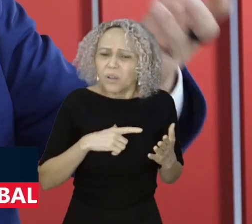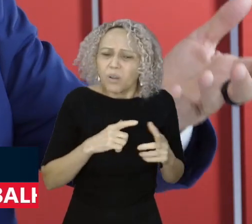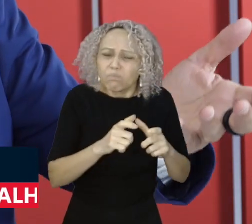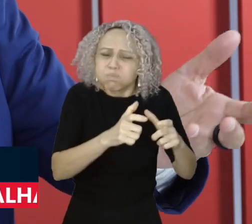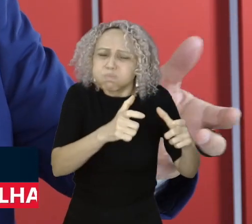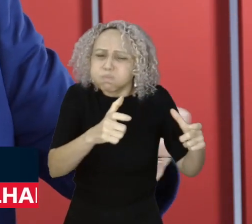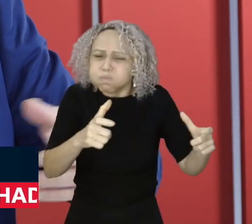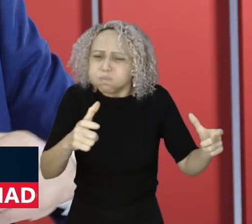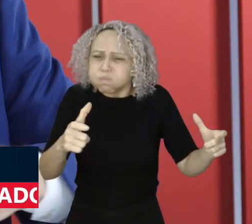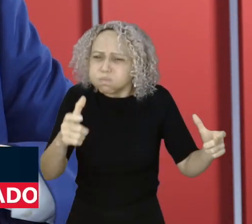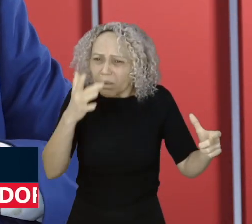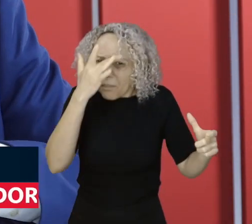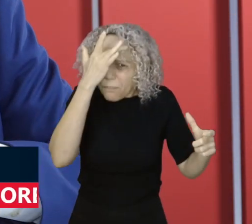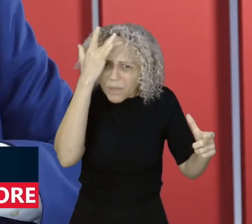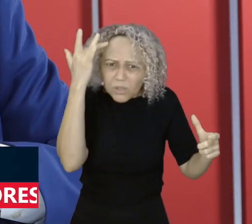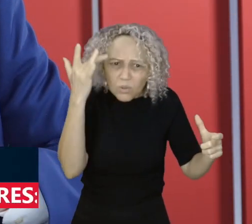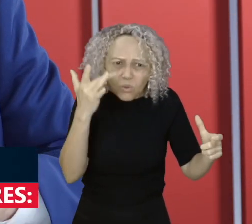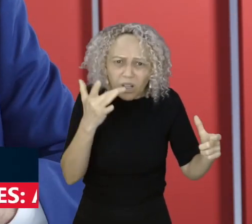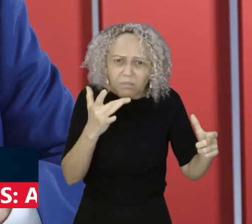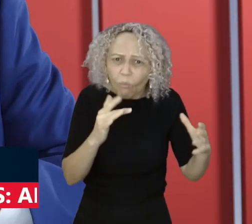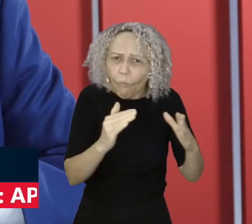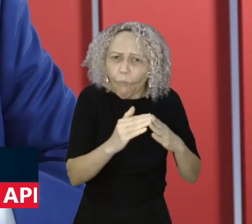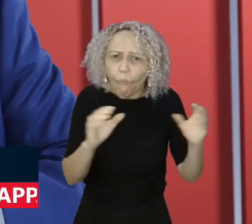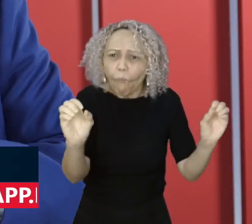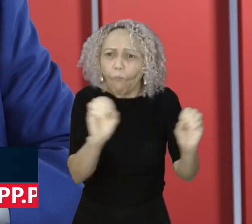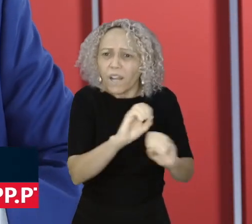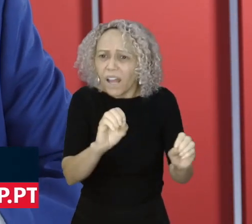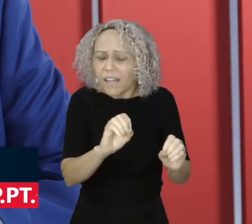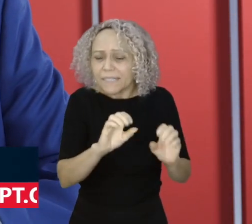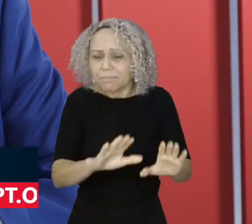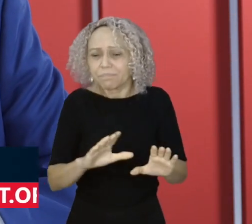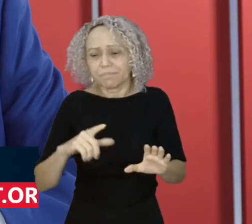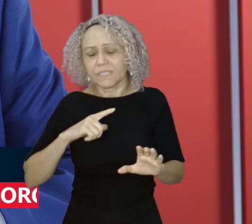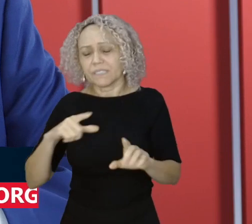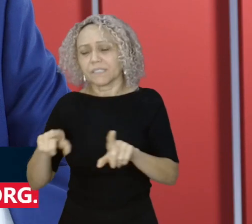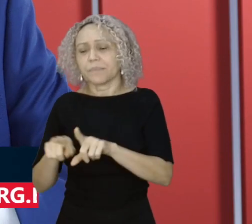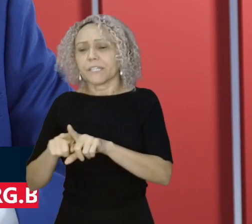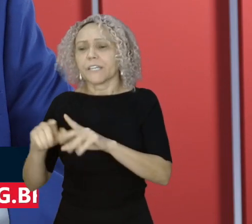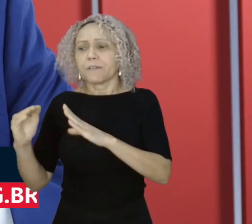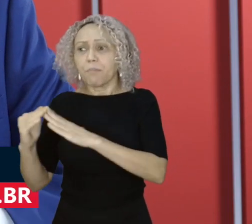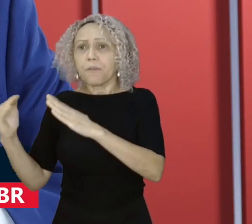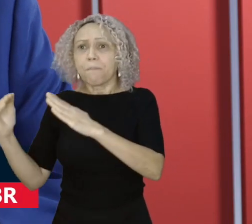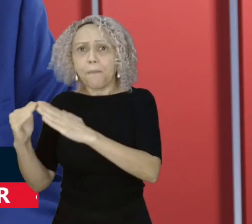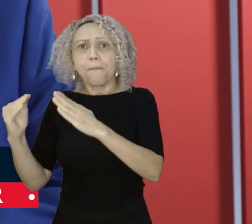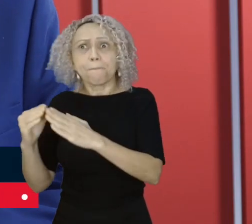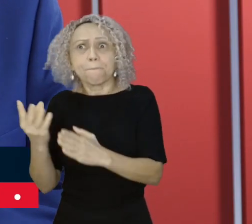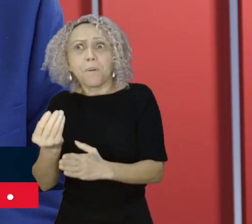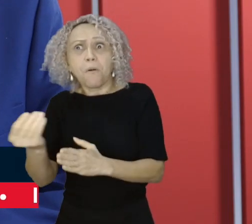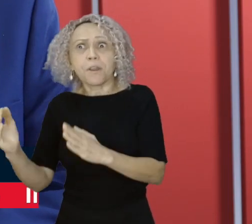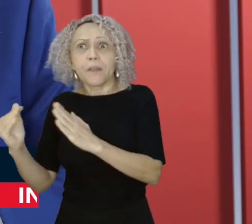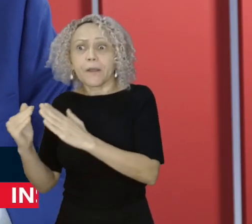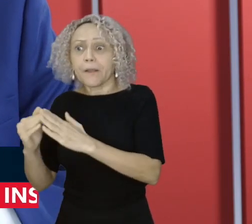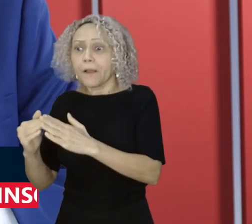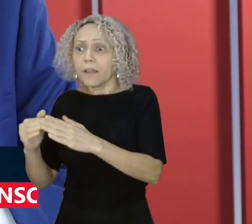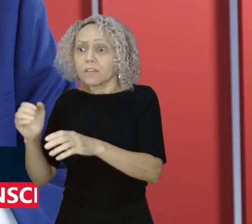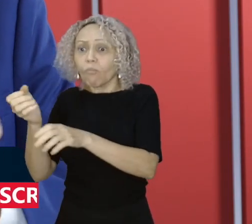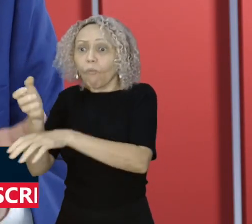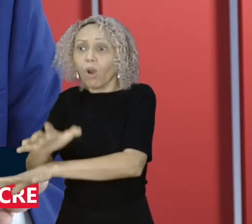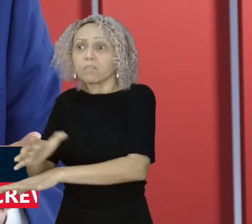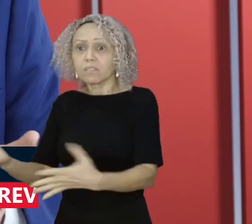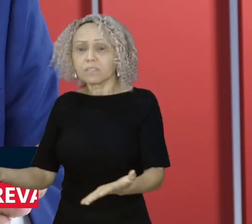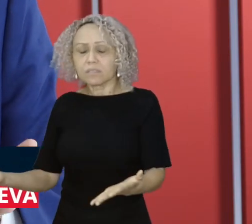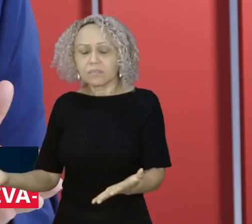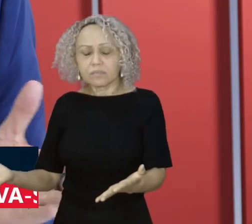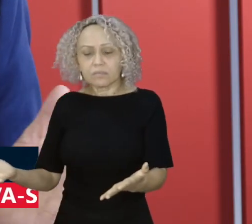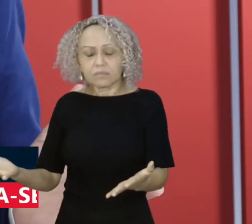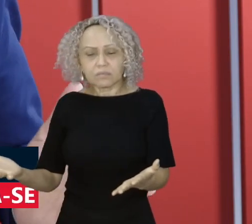por instituições, por entidades, ela vai corresponder a essa expectativa, a essa necessidade do nosso povo. E no Brasil,